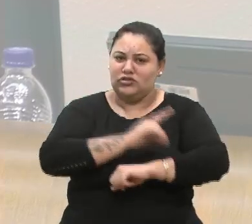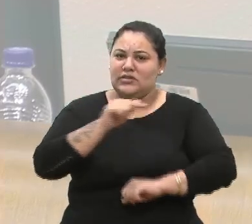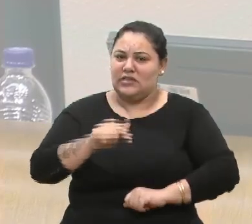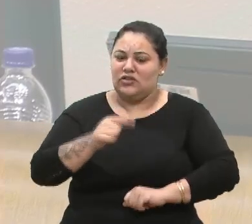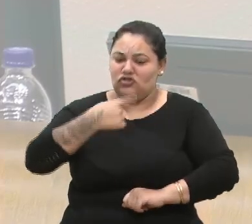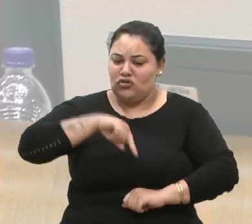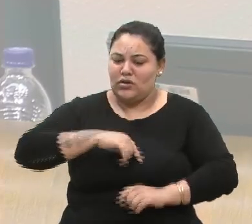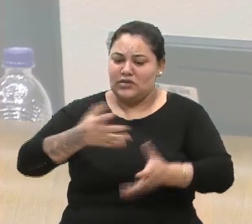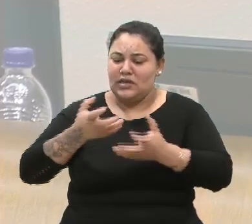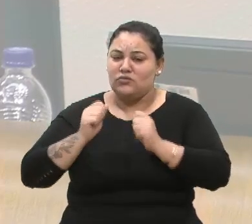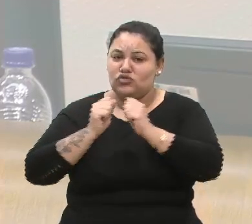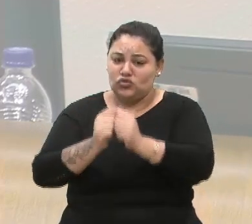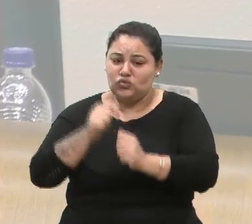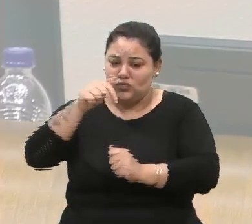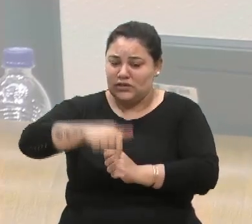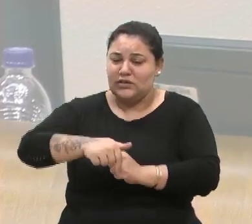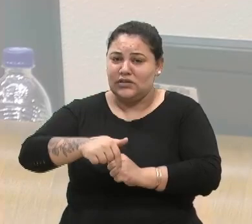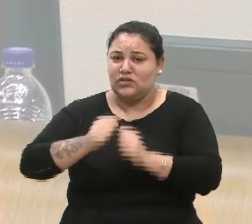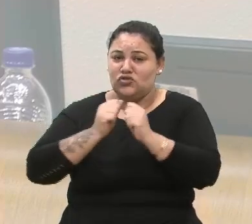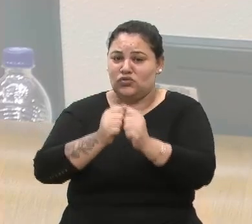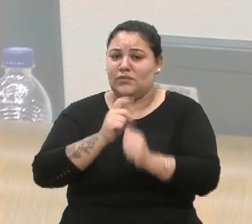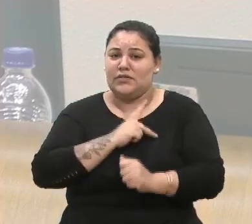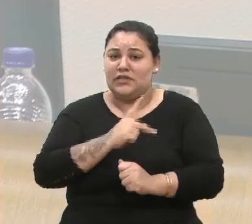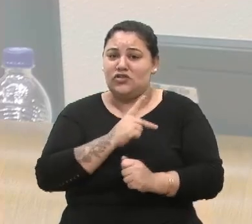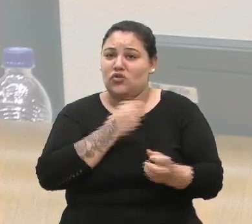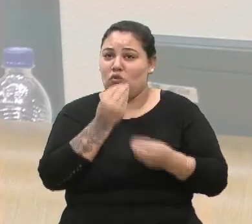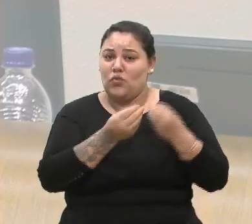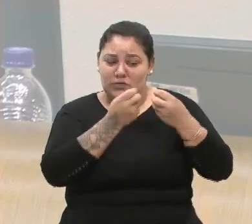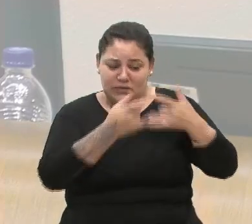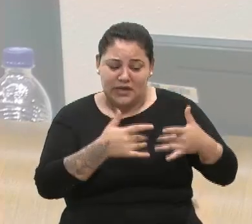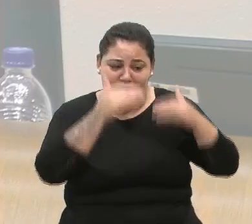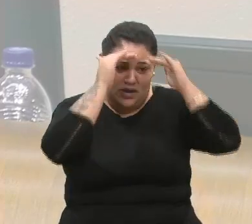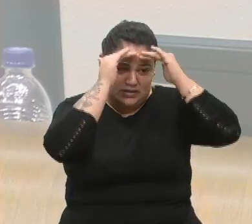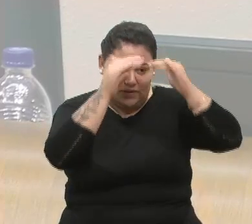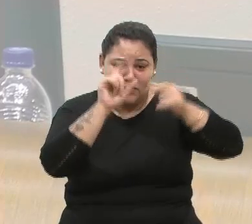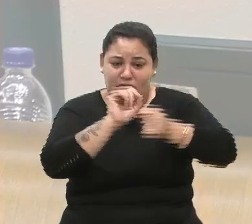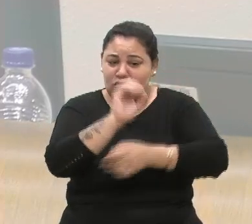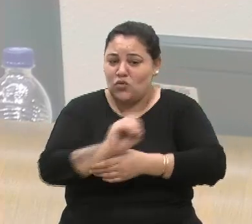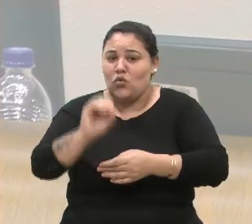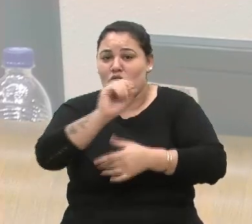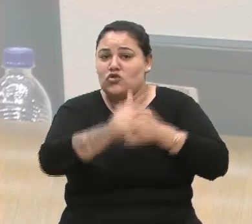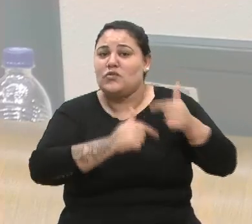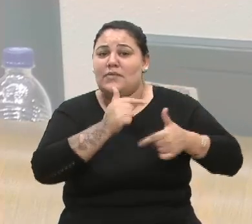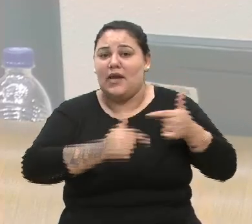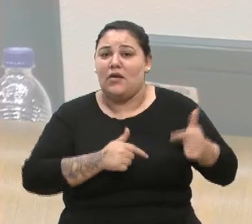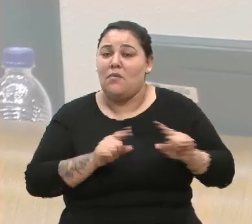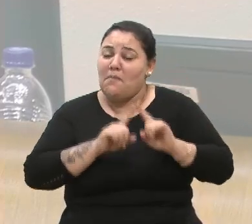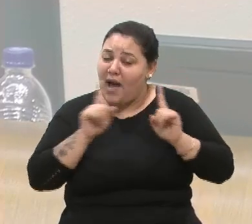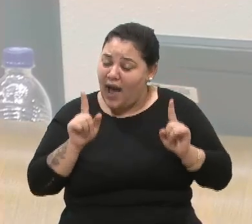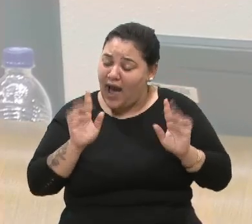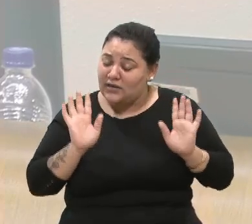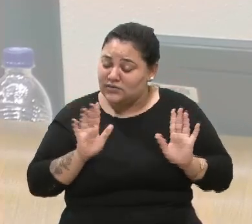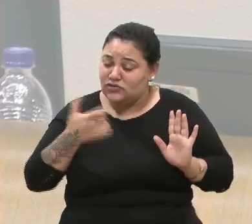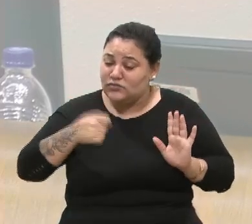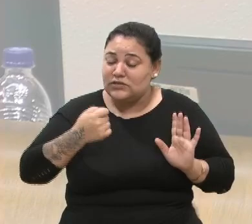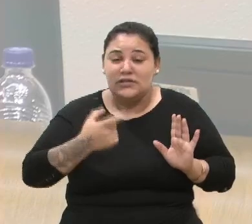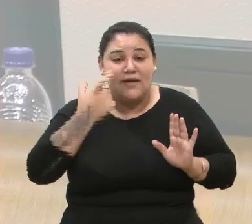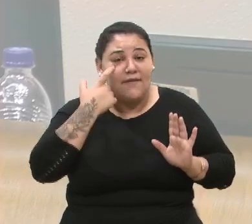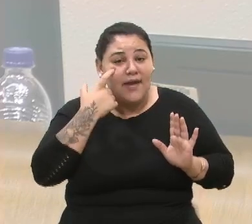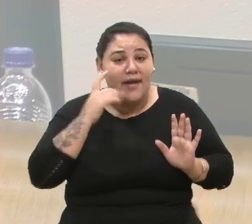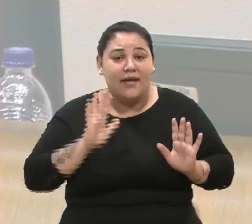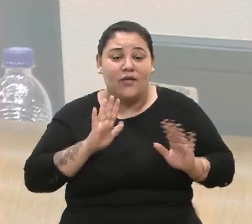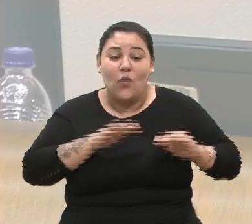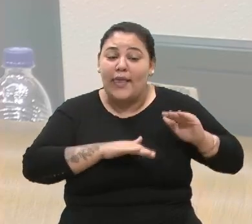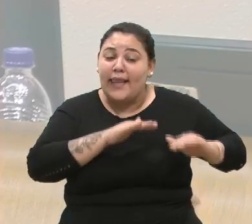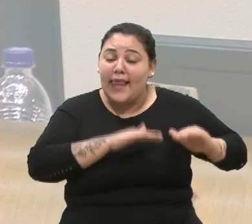aqui, juntamente com a presidente, como eu disse, respeito ela, faz um ótimo trabalho, mas temos que ver a questão dos